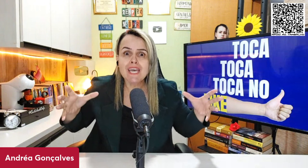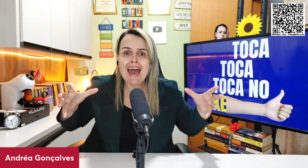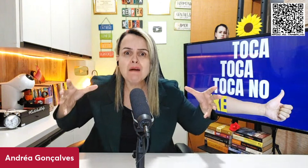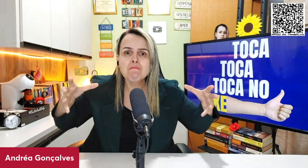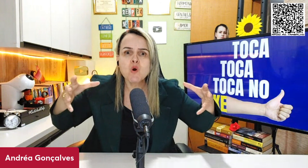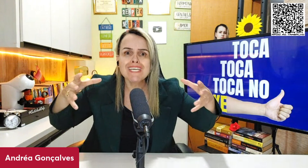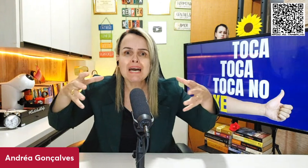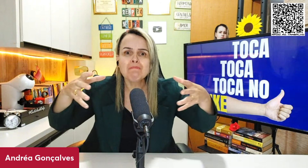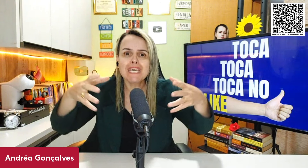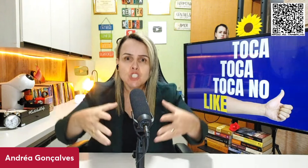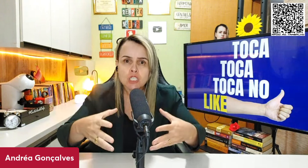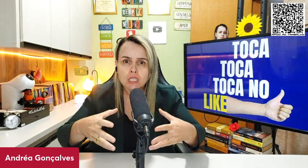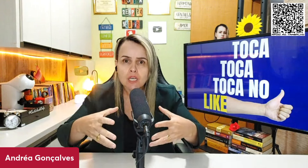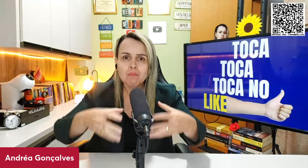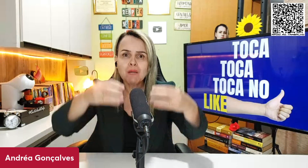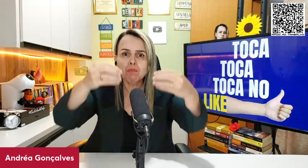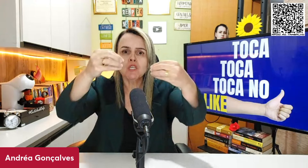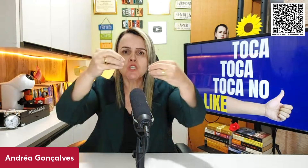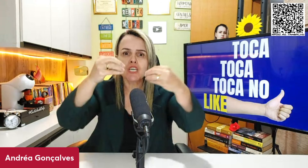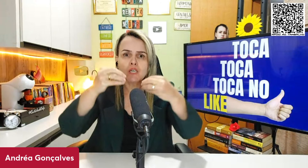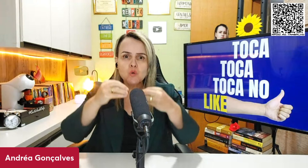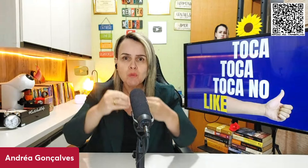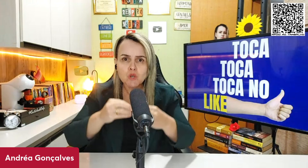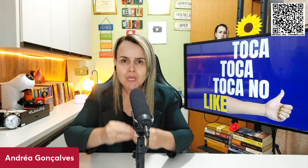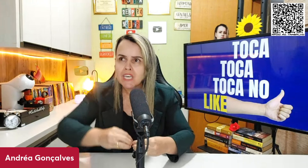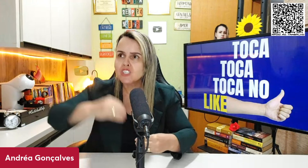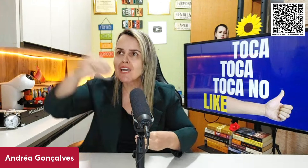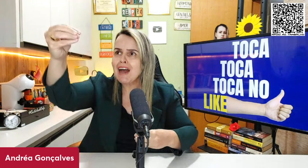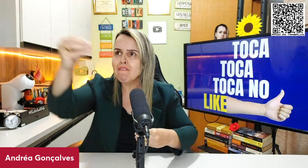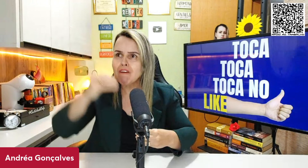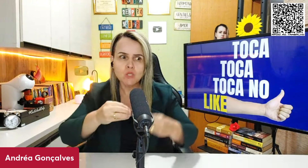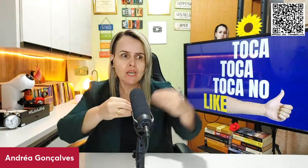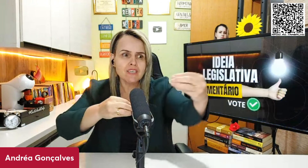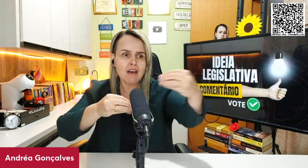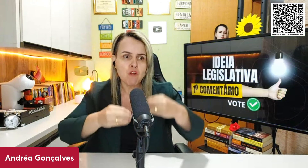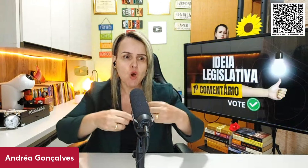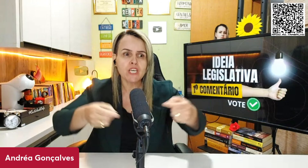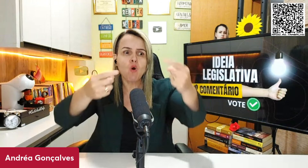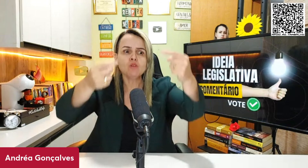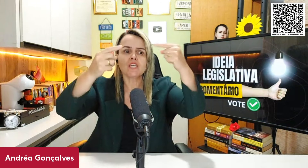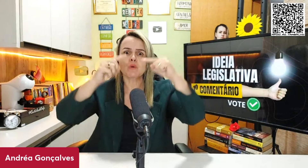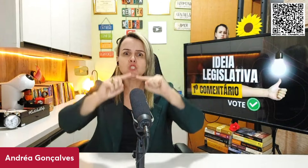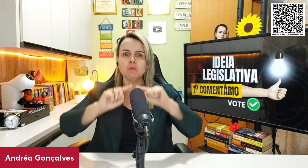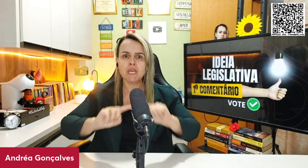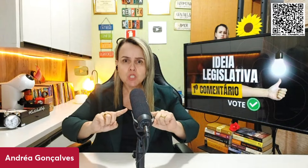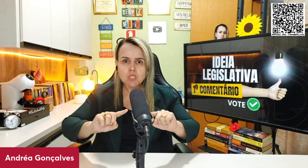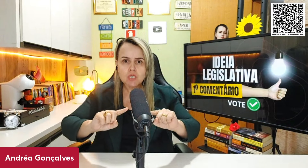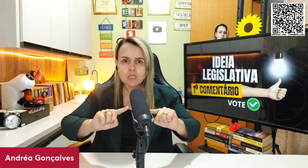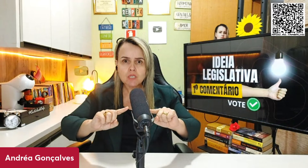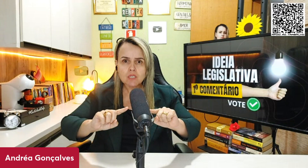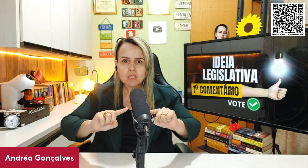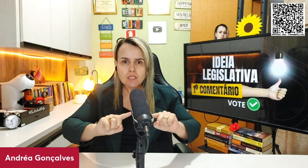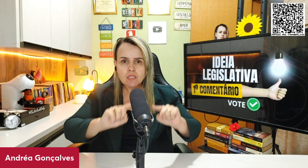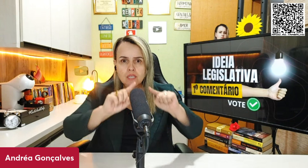agir harmonicamente para proteger o meio ambiente a fauna e a flora e consequentemente